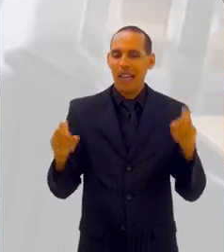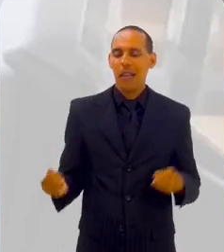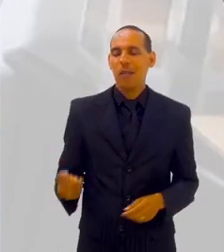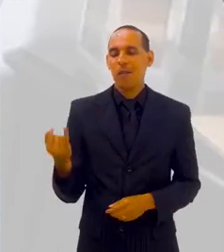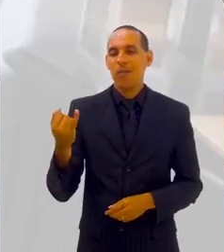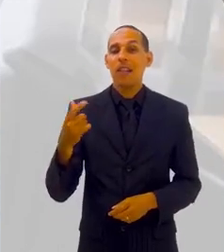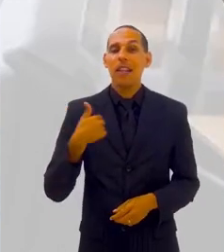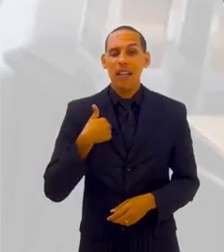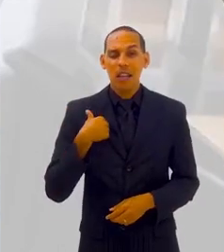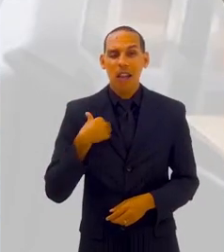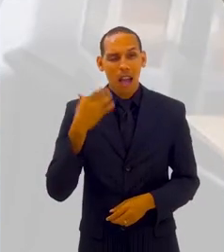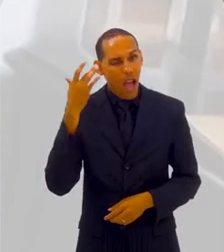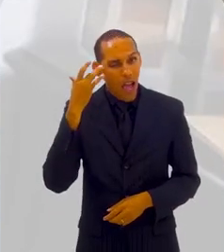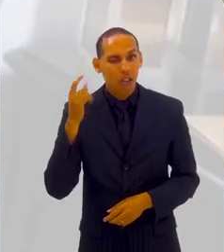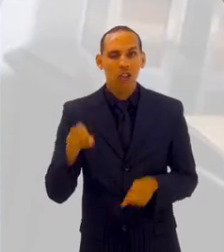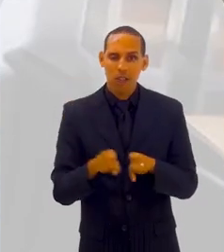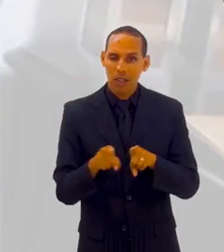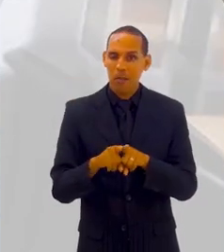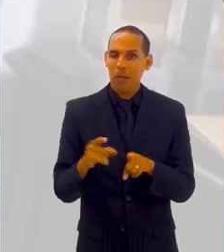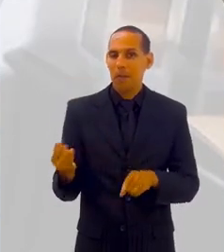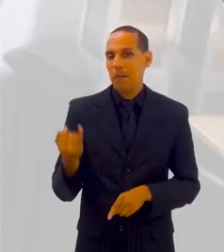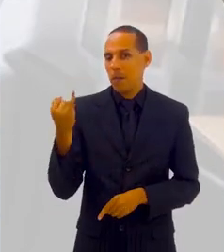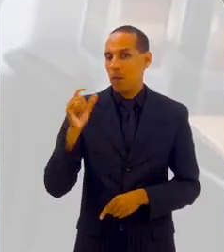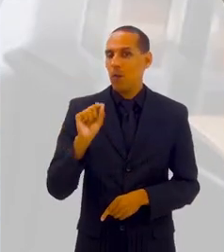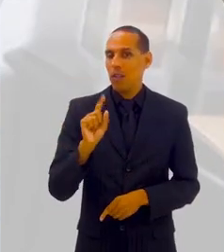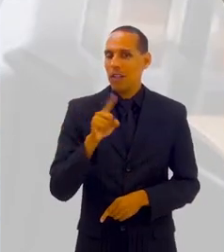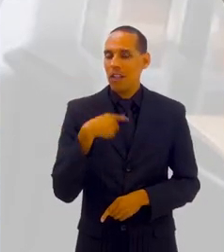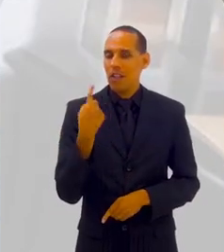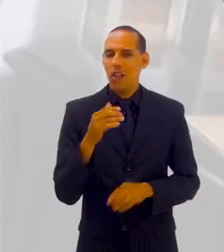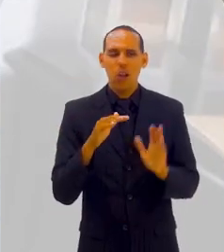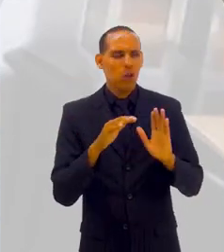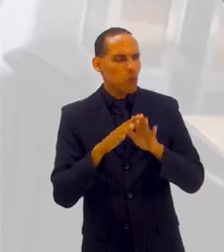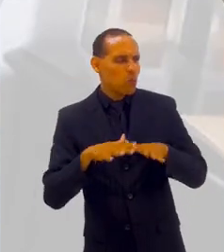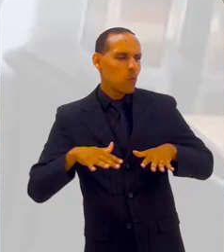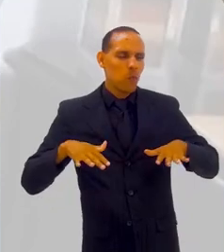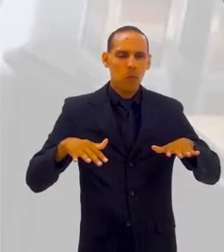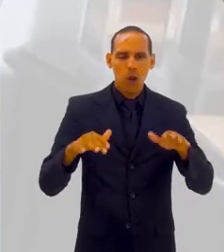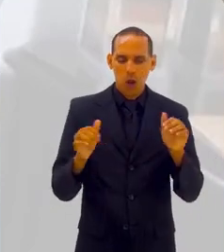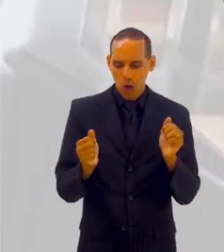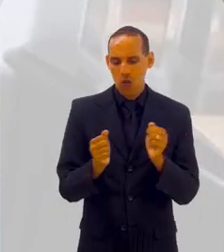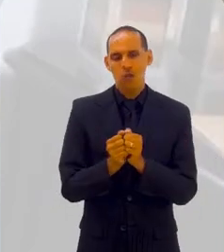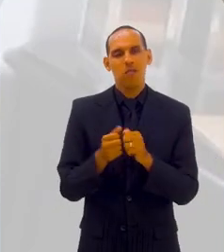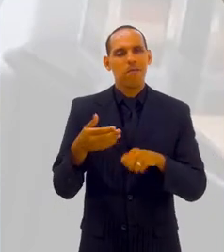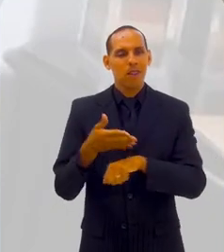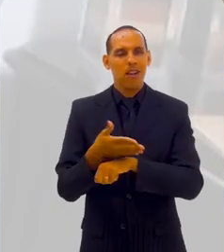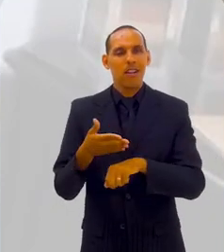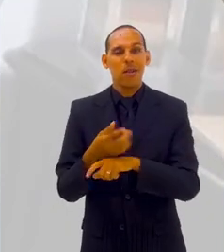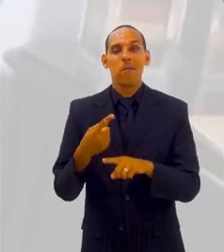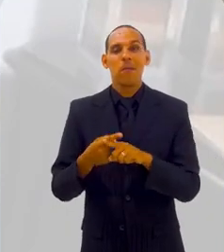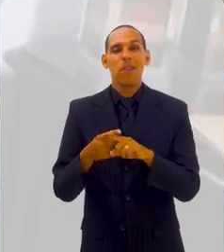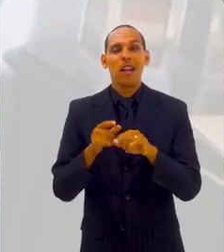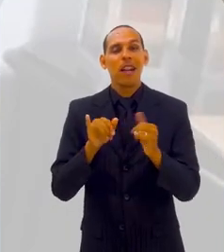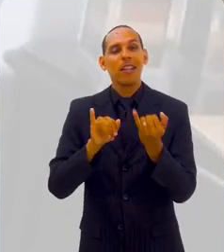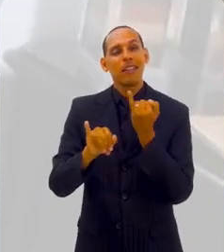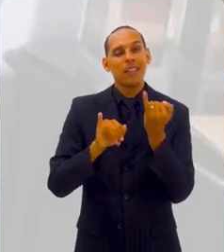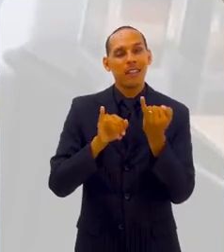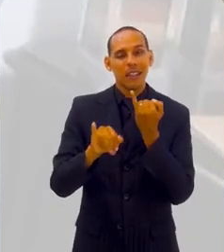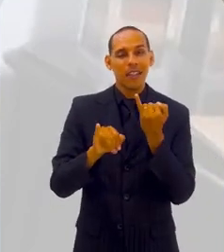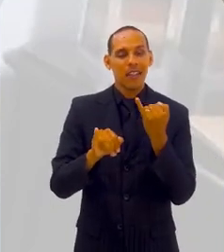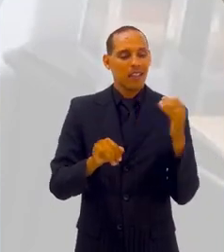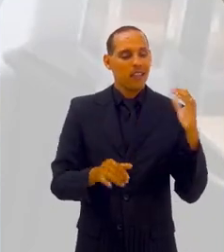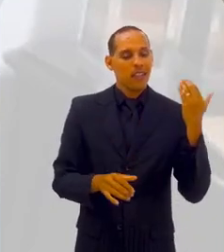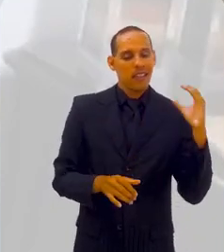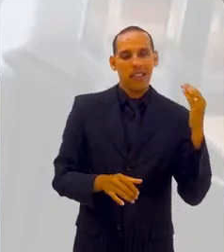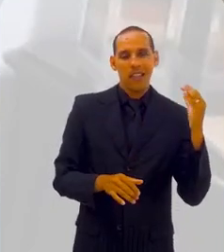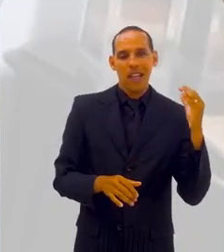que é muito importante, por isso a gente colocou todo o nosso pessoal participando, porque é essa interlocução